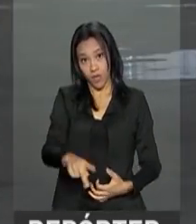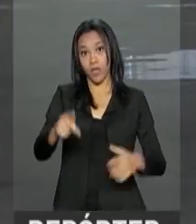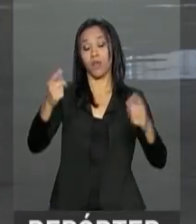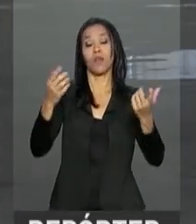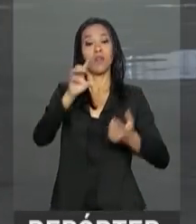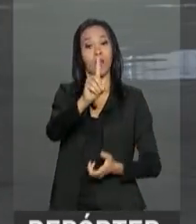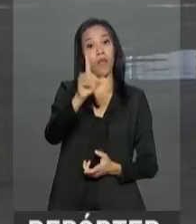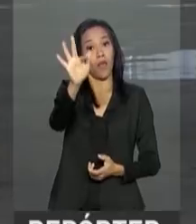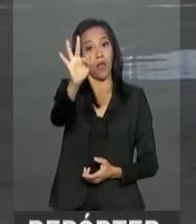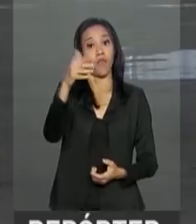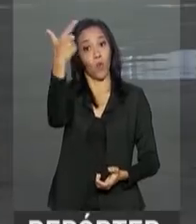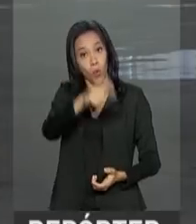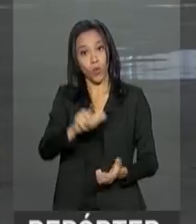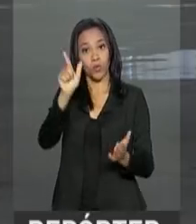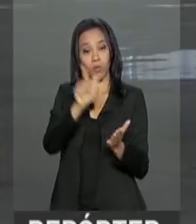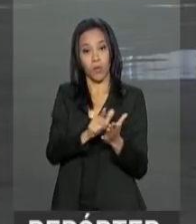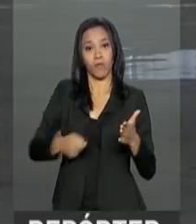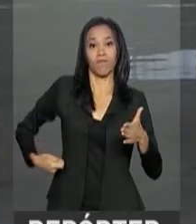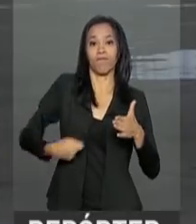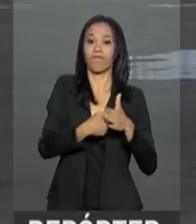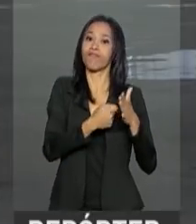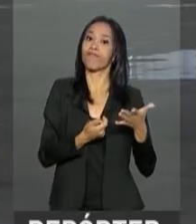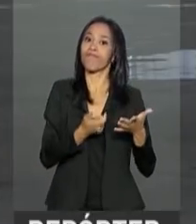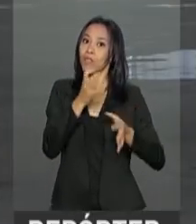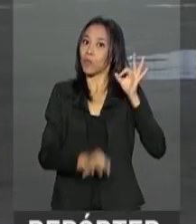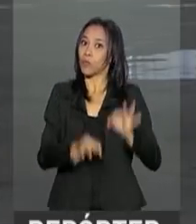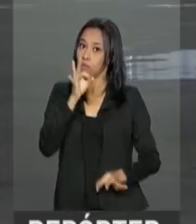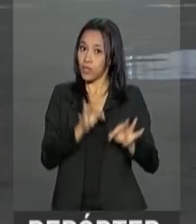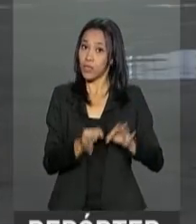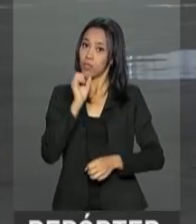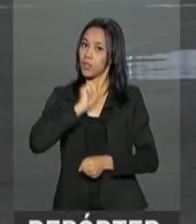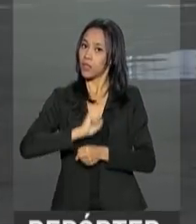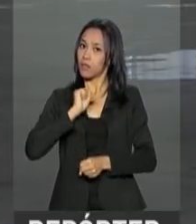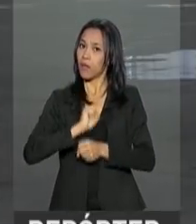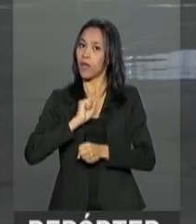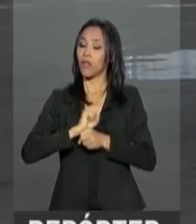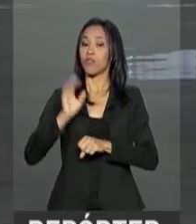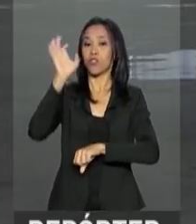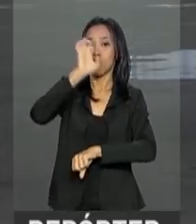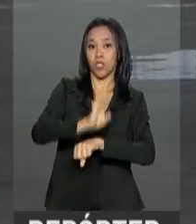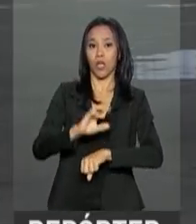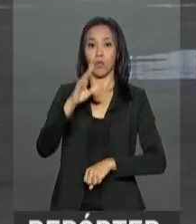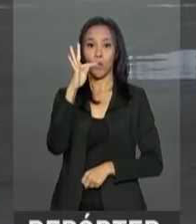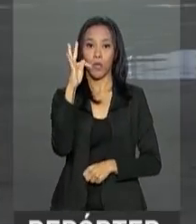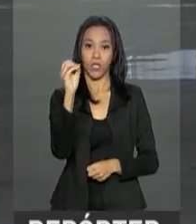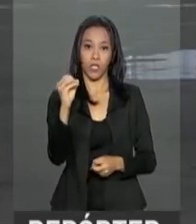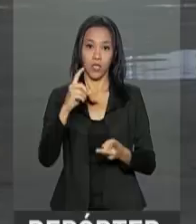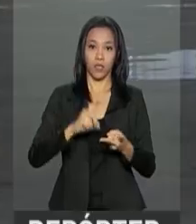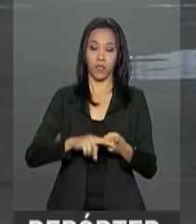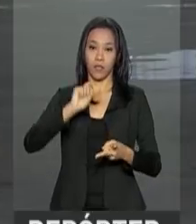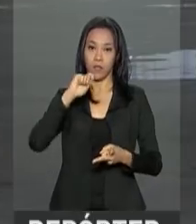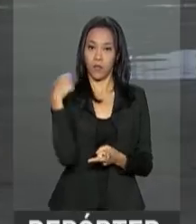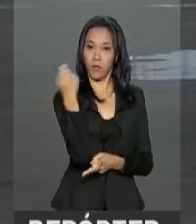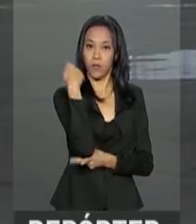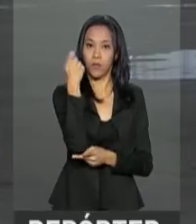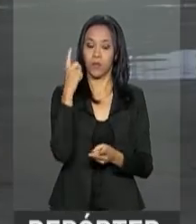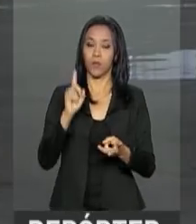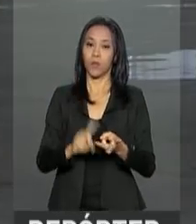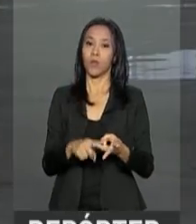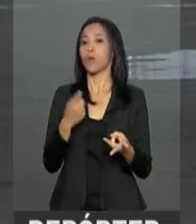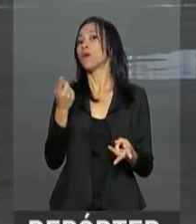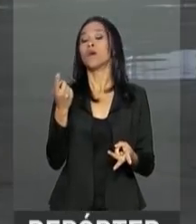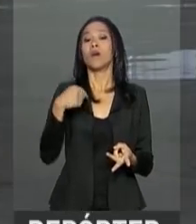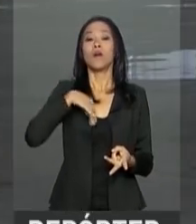Outras 14 ações foram ajuizadas e aguardam decisões nos estados do Tocantins, Rio Grande do Sul, Mato